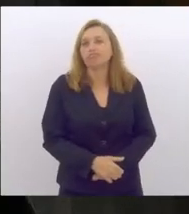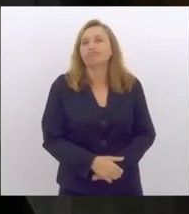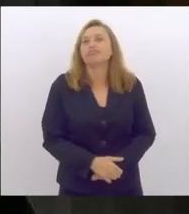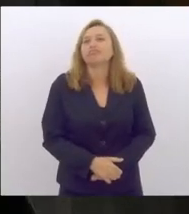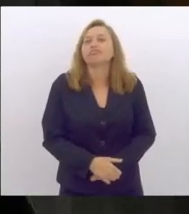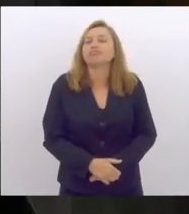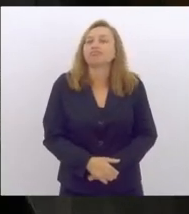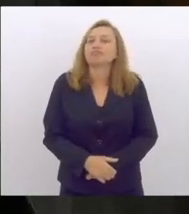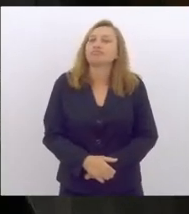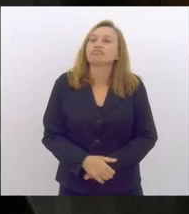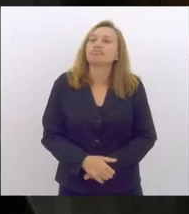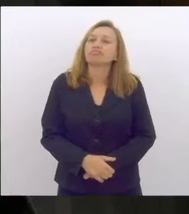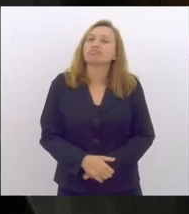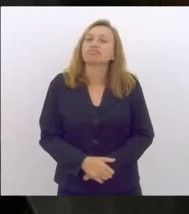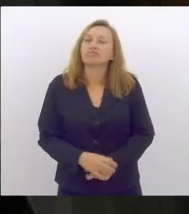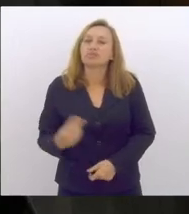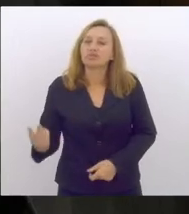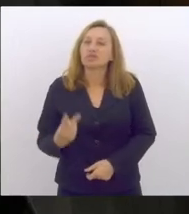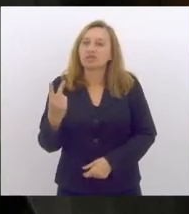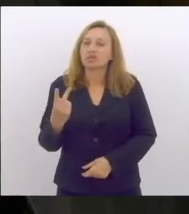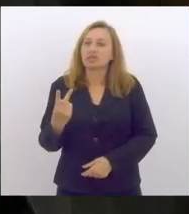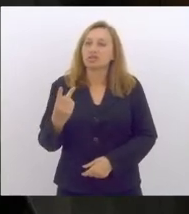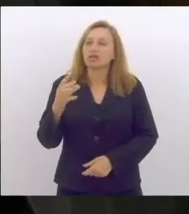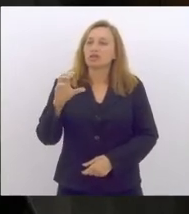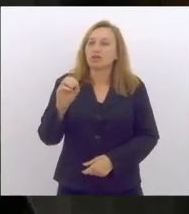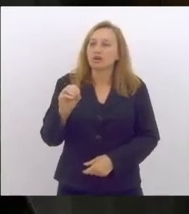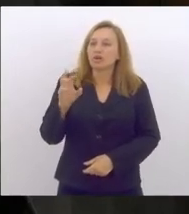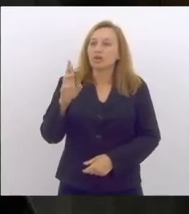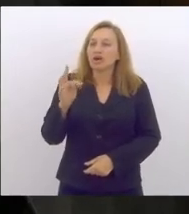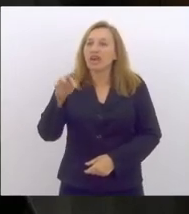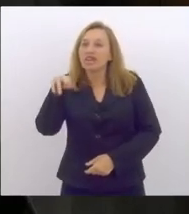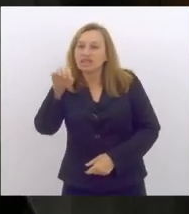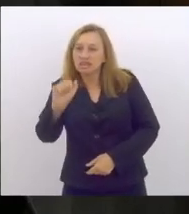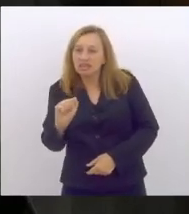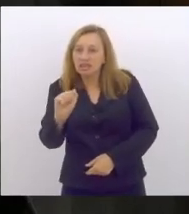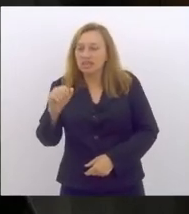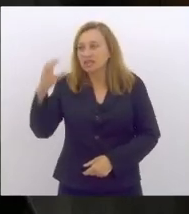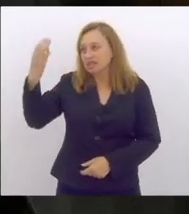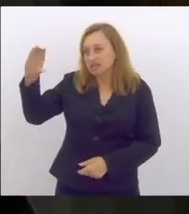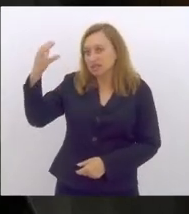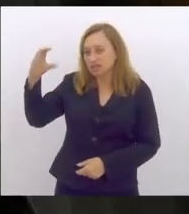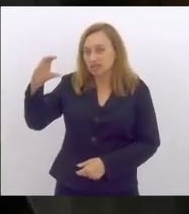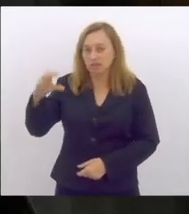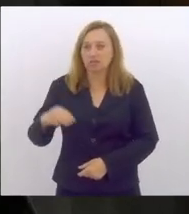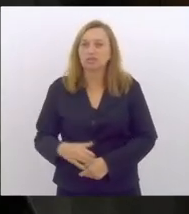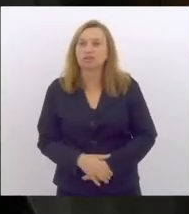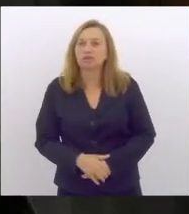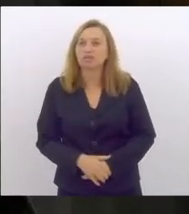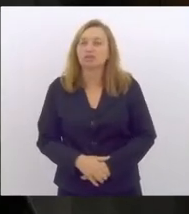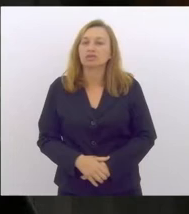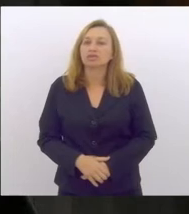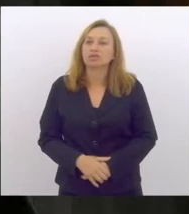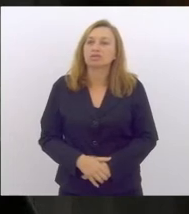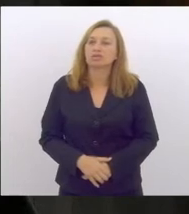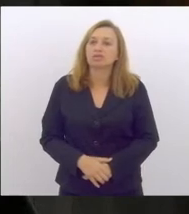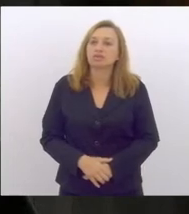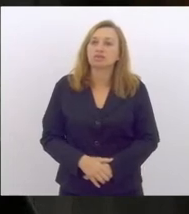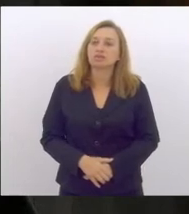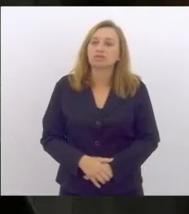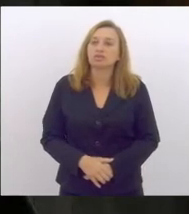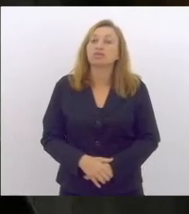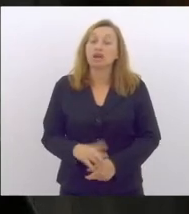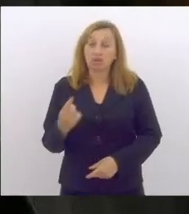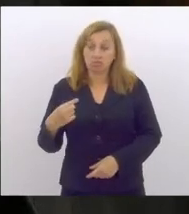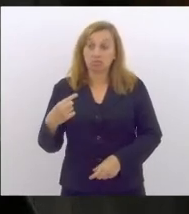um virtuosa da orquestra de cordas Da Grota em Niterói que tinha sido vítima já de uma prisão